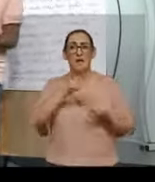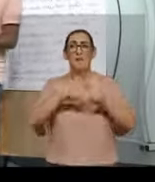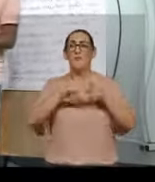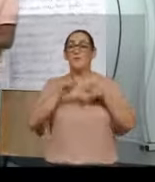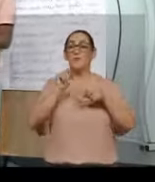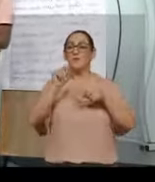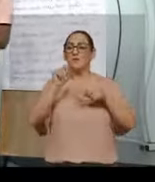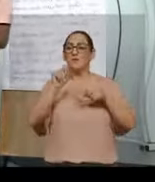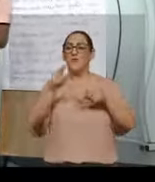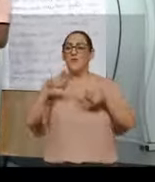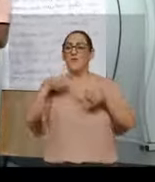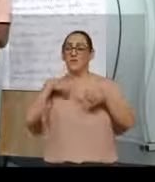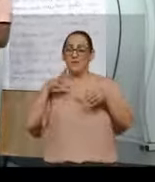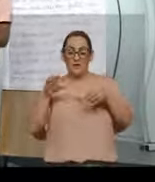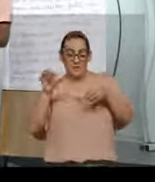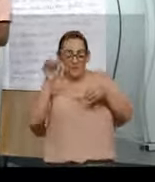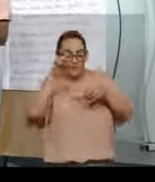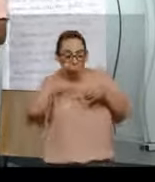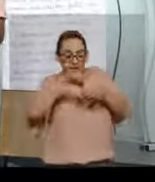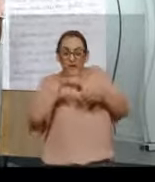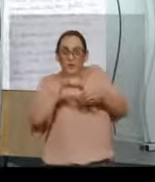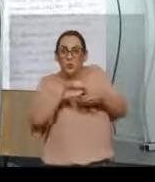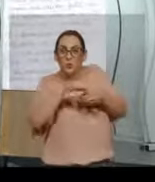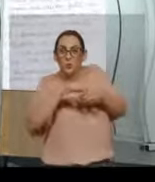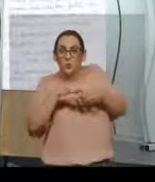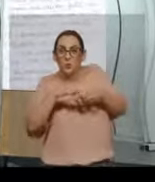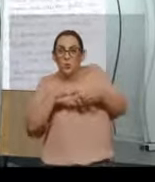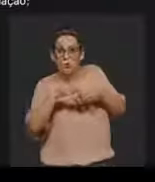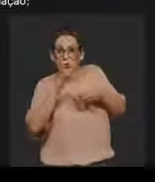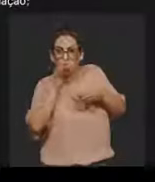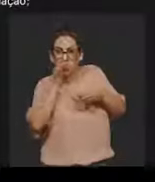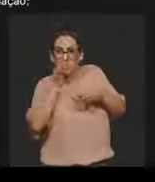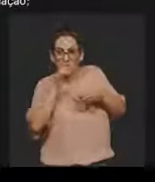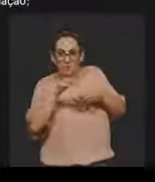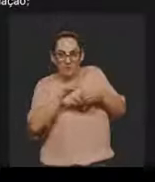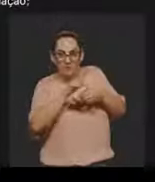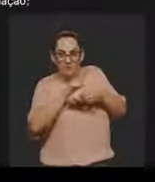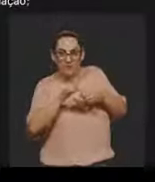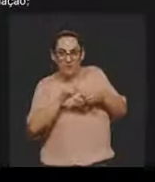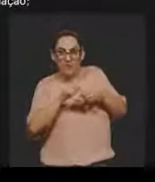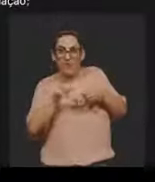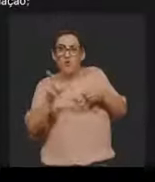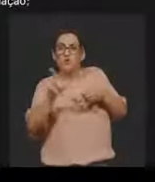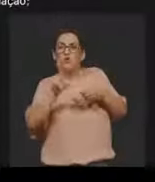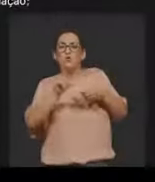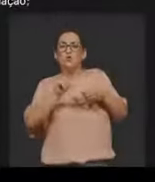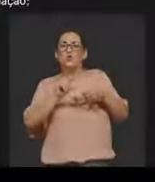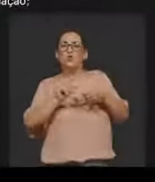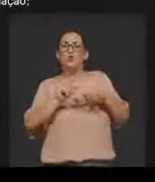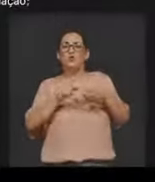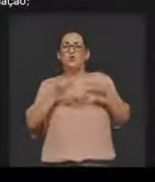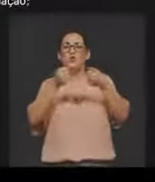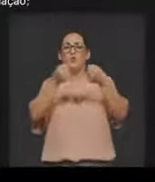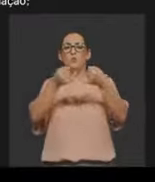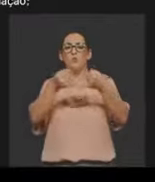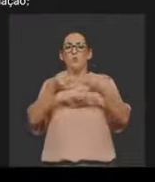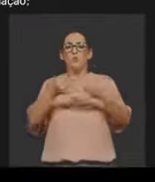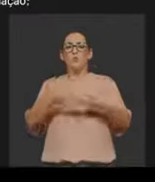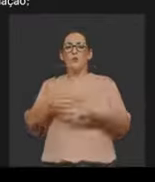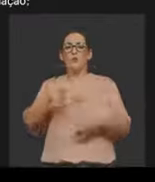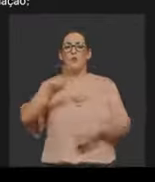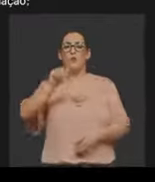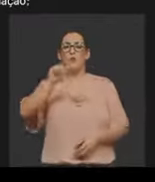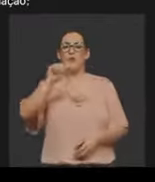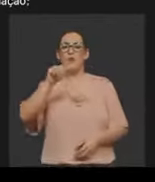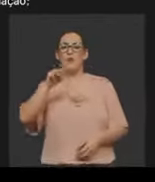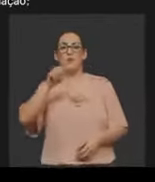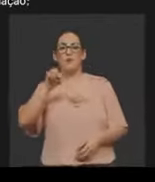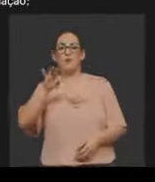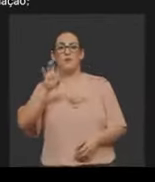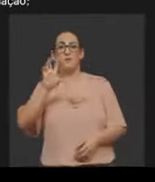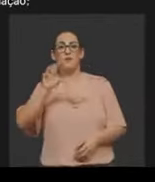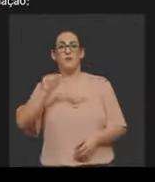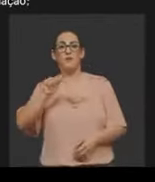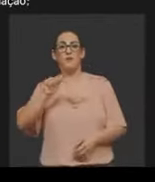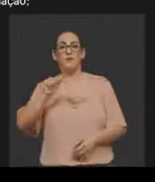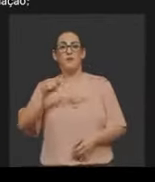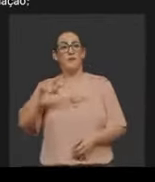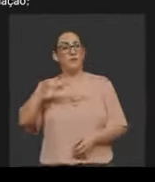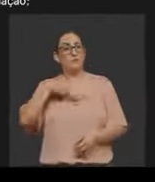planta. Vai que reduzir o número de gametas e eu vou ter então uma maior chance para a